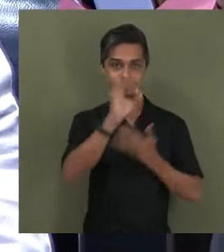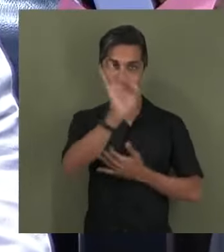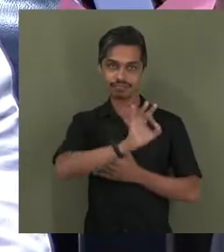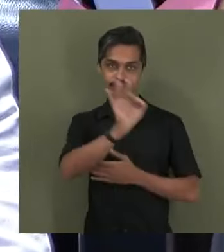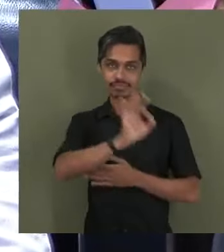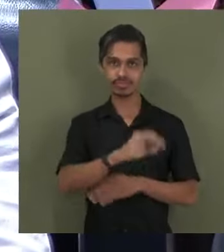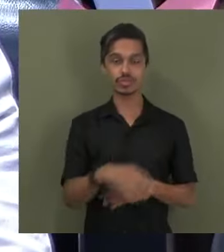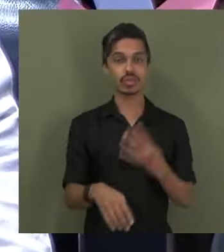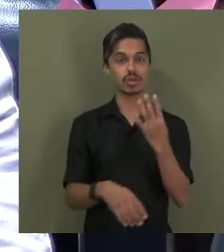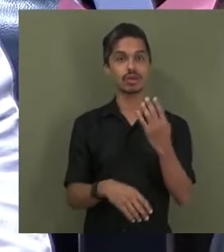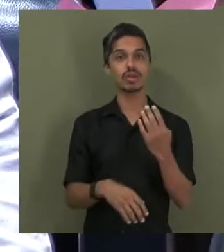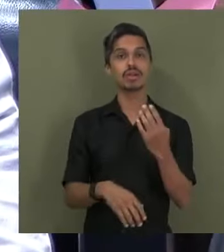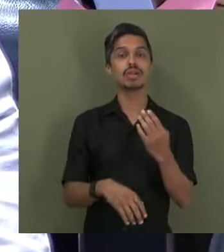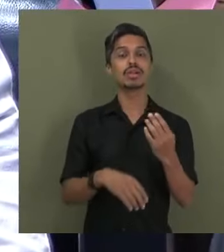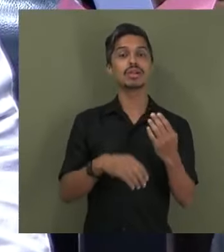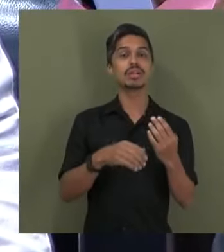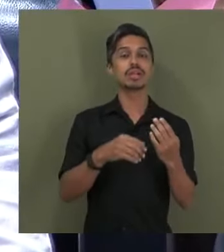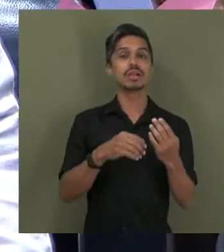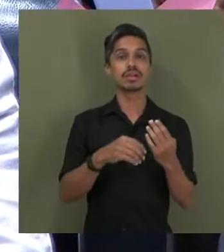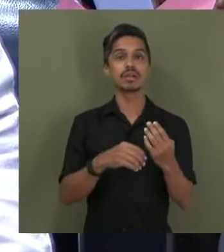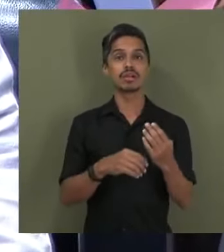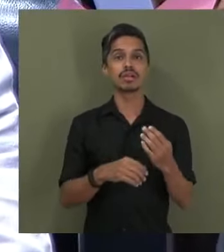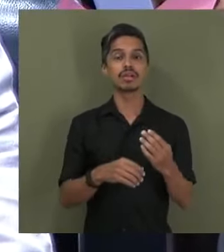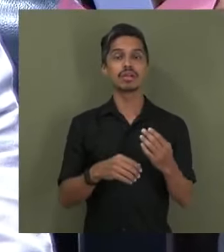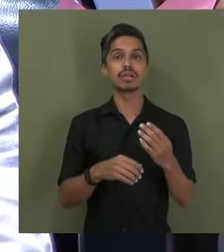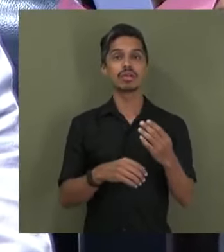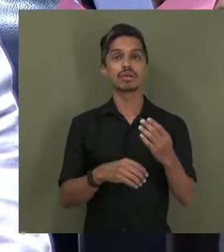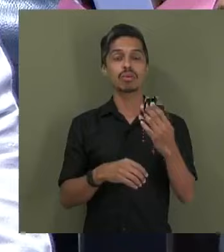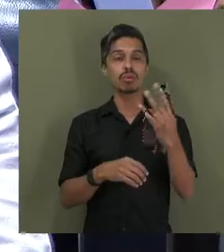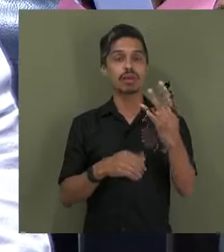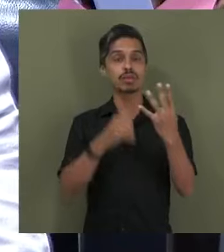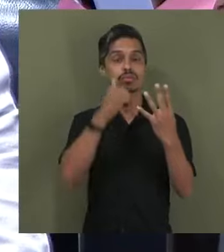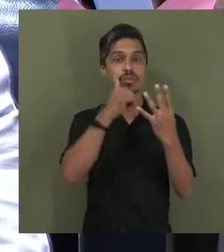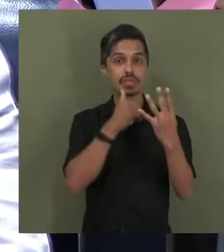4 mulheres são vítimas de feminicídio por dia no Brasil.